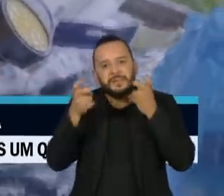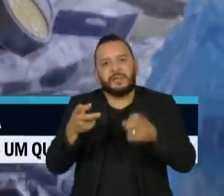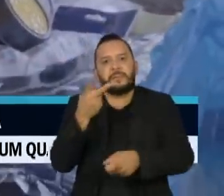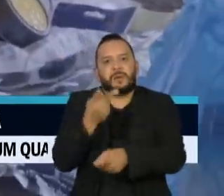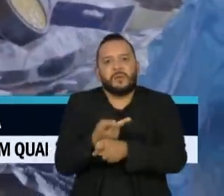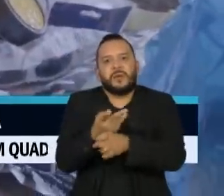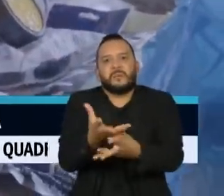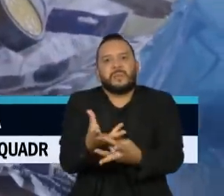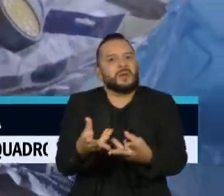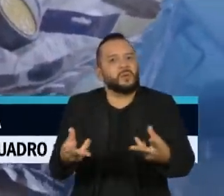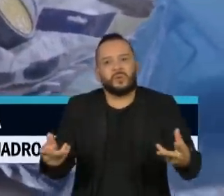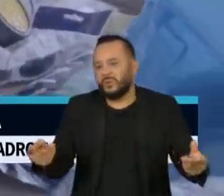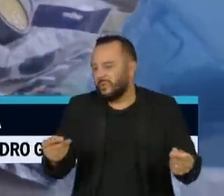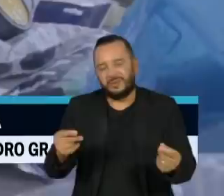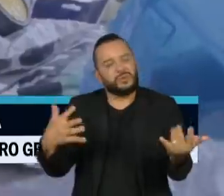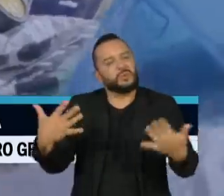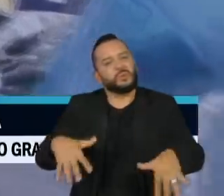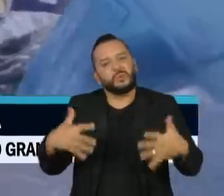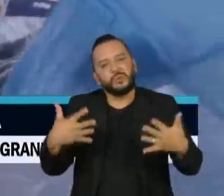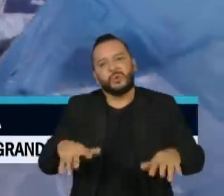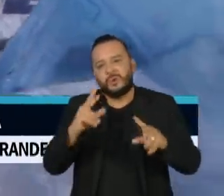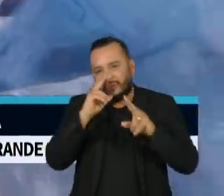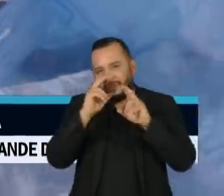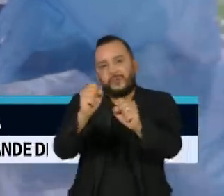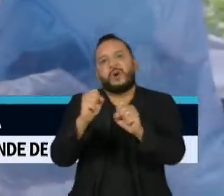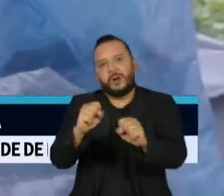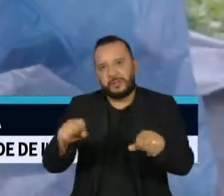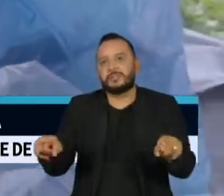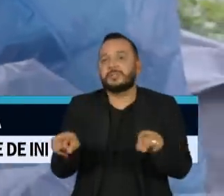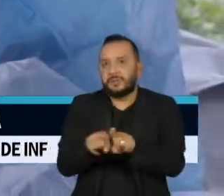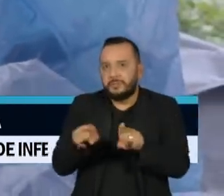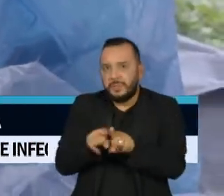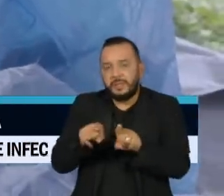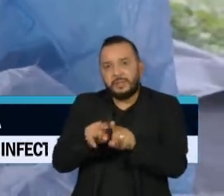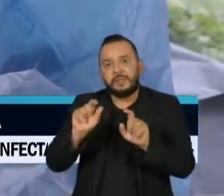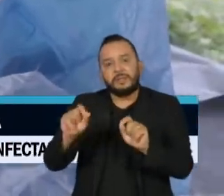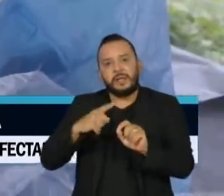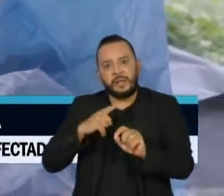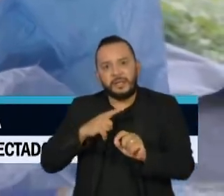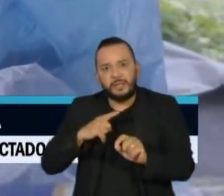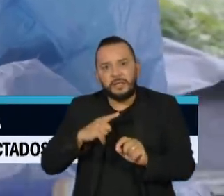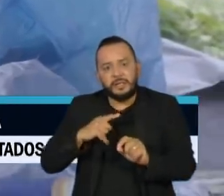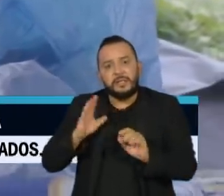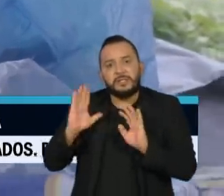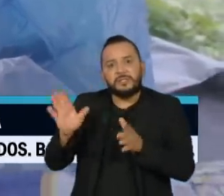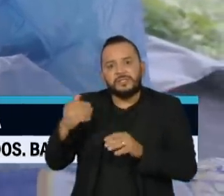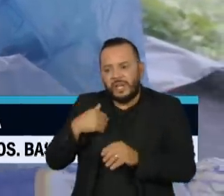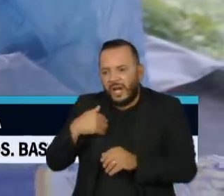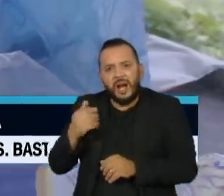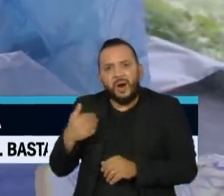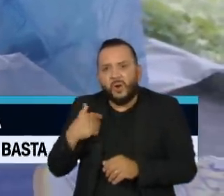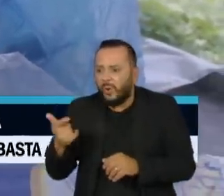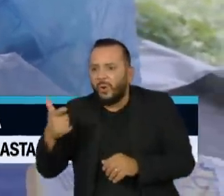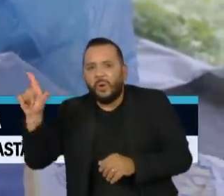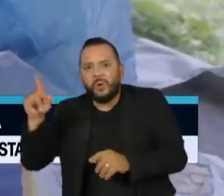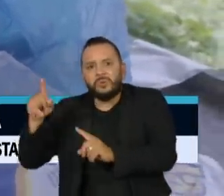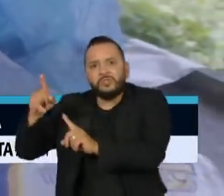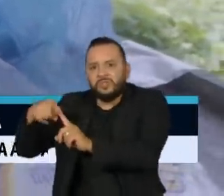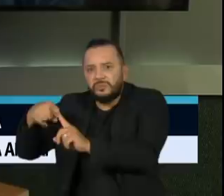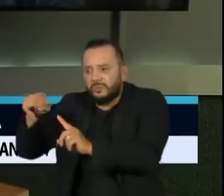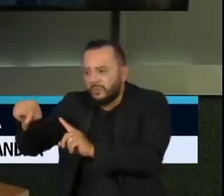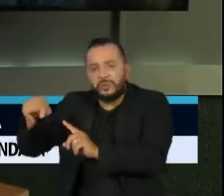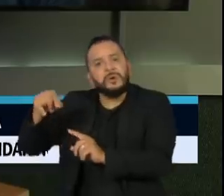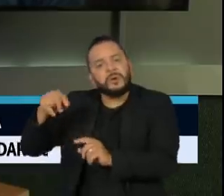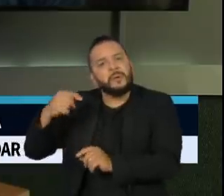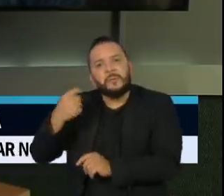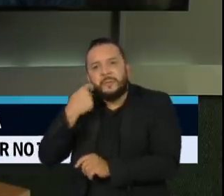e os níveis mais elevados foram, como esperado, detectados nos peixes carnívoros, aqueles que ficam no topo da cadeia.